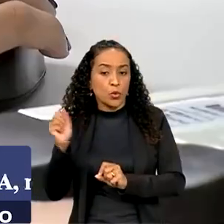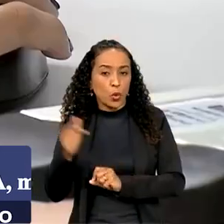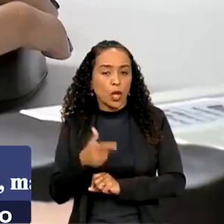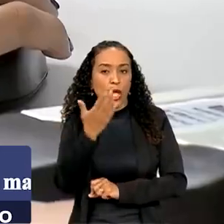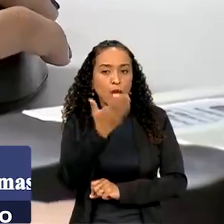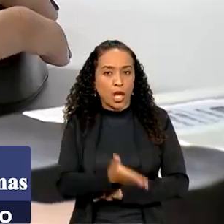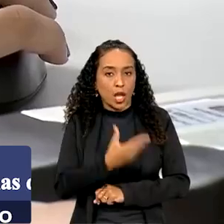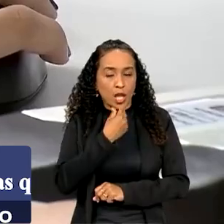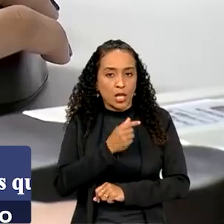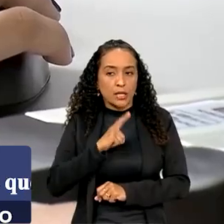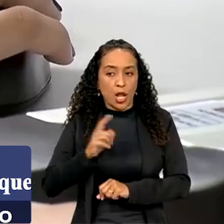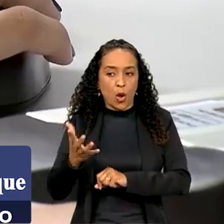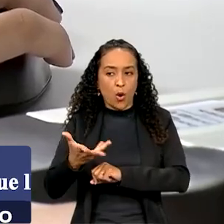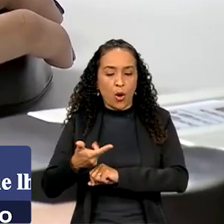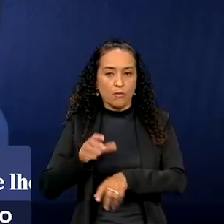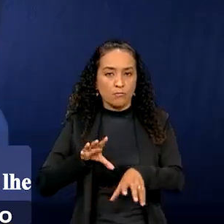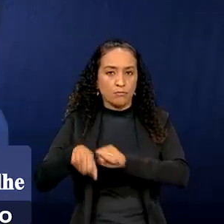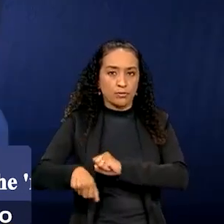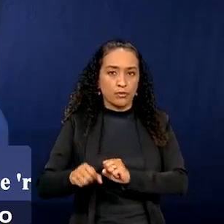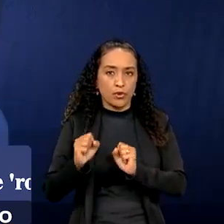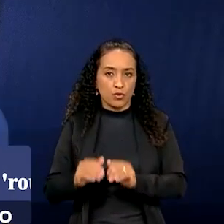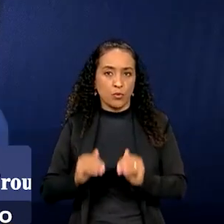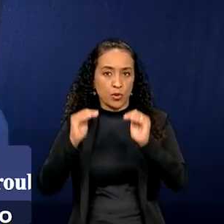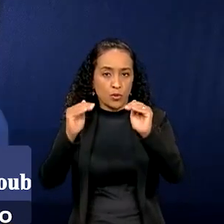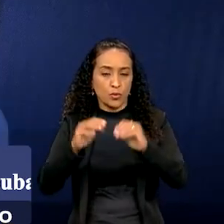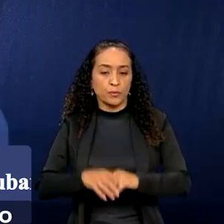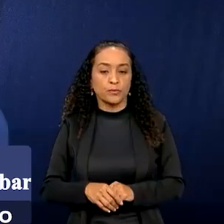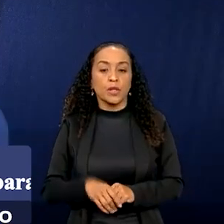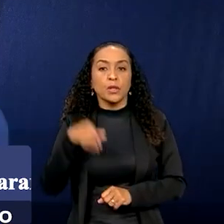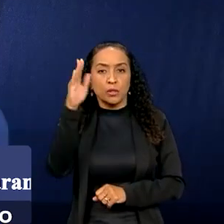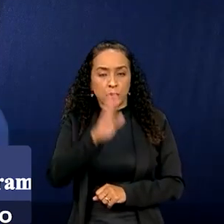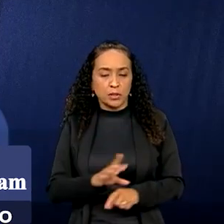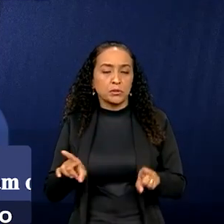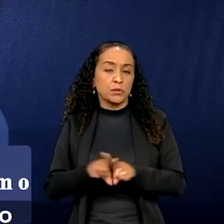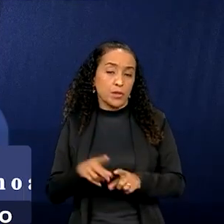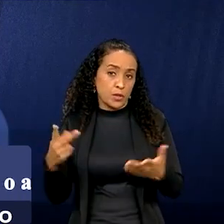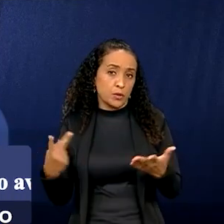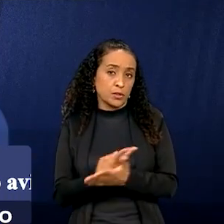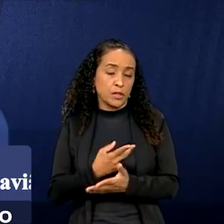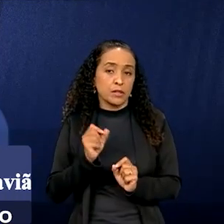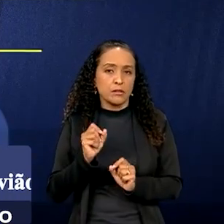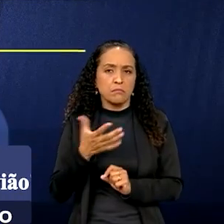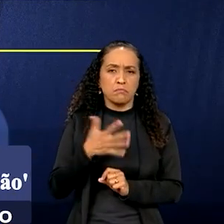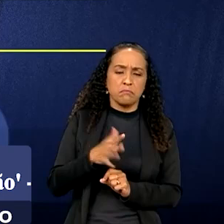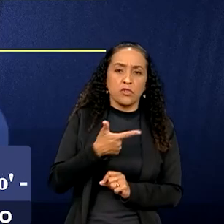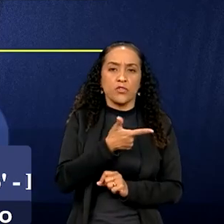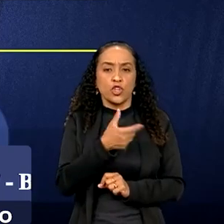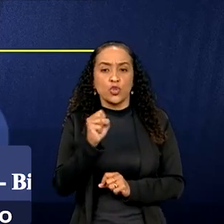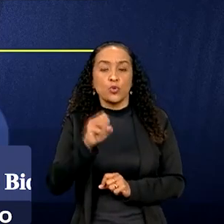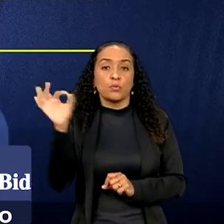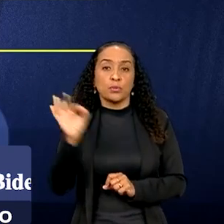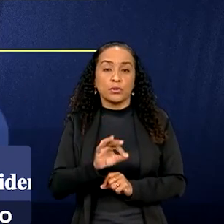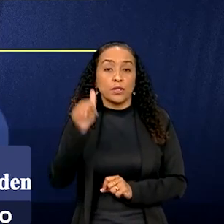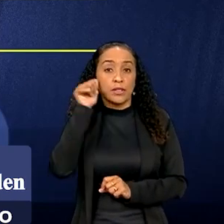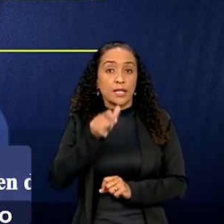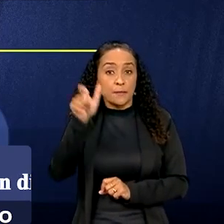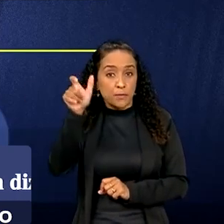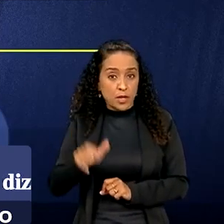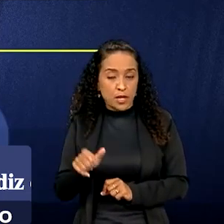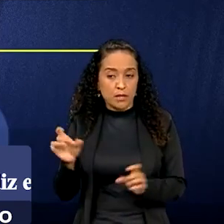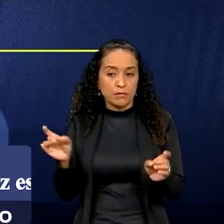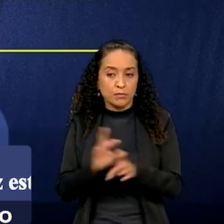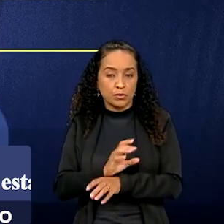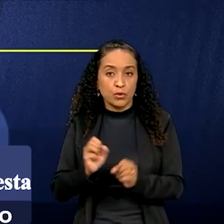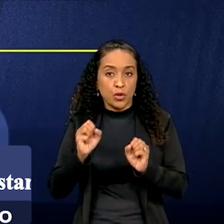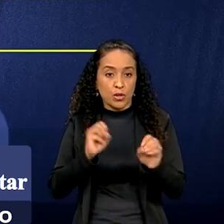eles de terem uma qualificação superior. No Brasil, isso também ocorre. Enquanto, em média, 28% das mulheres concluem